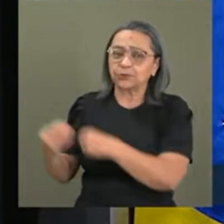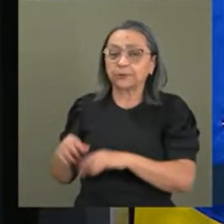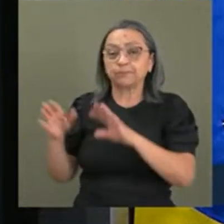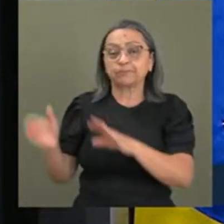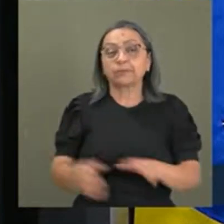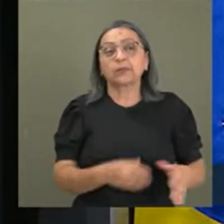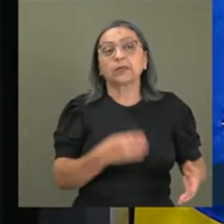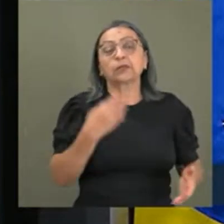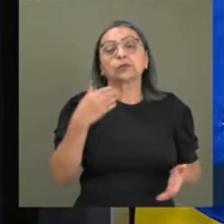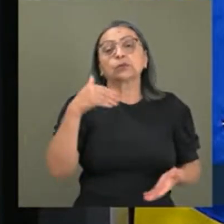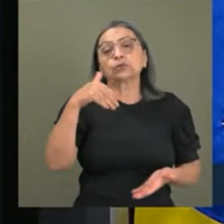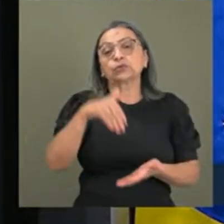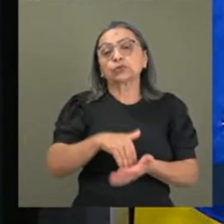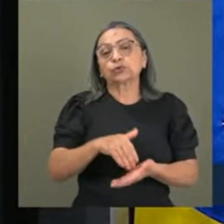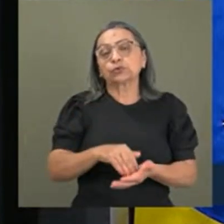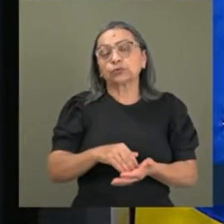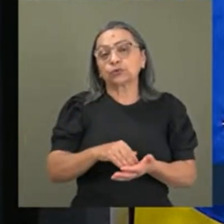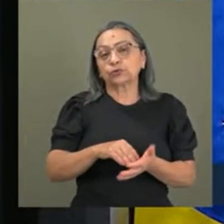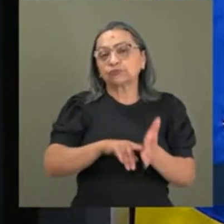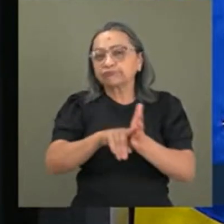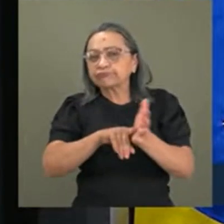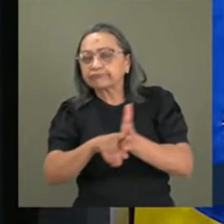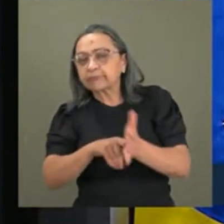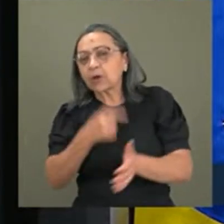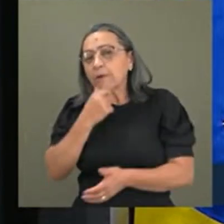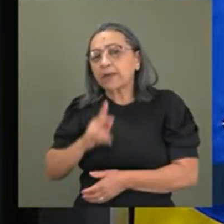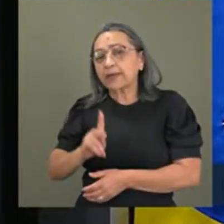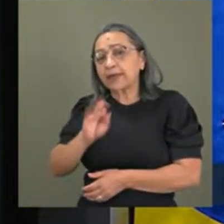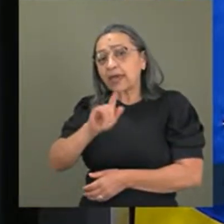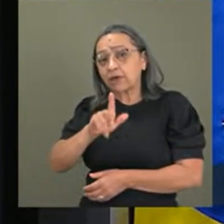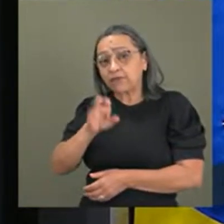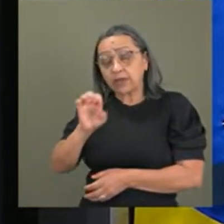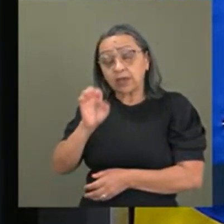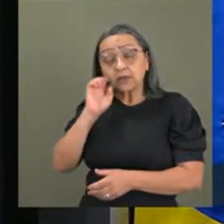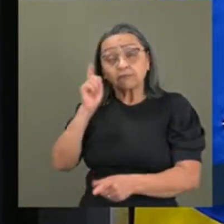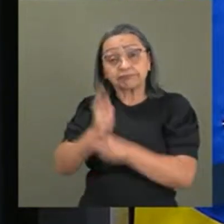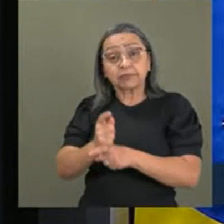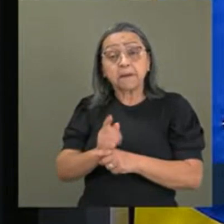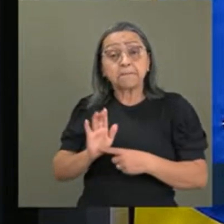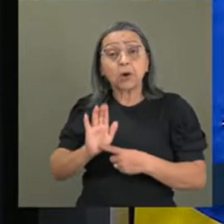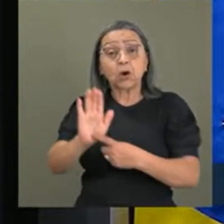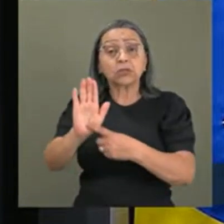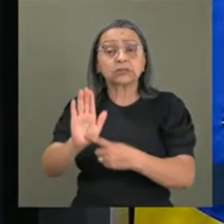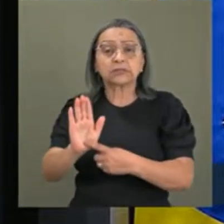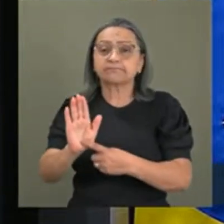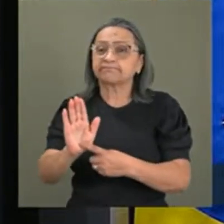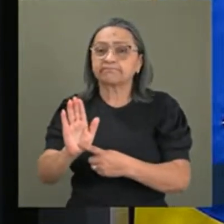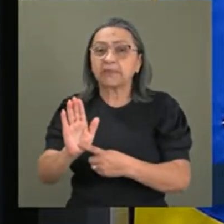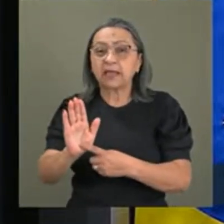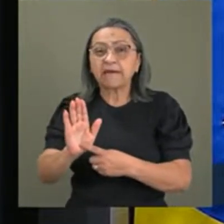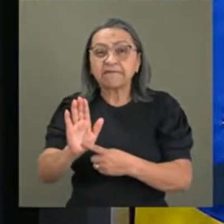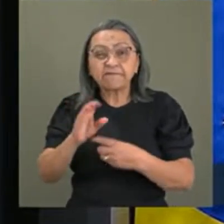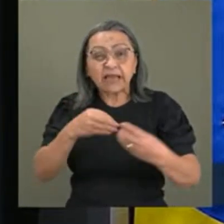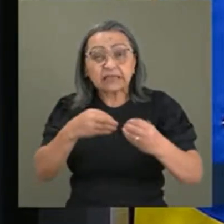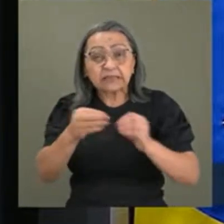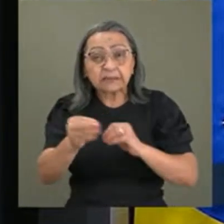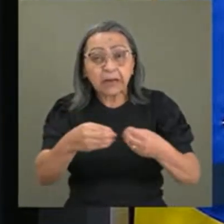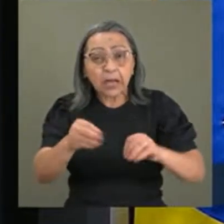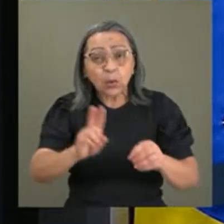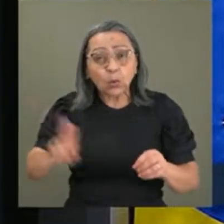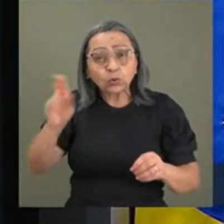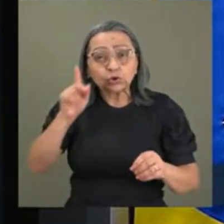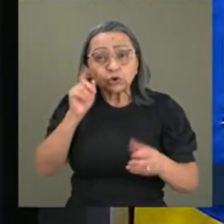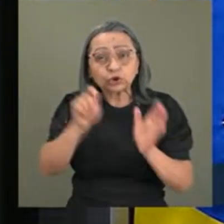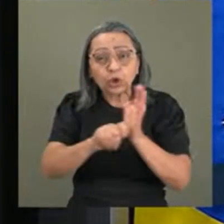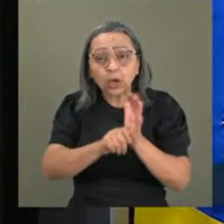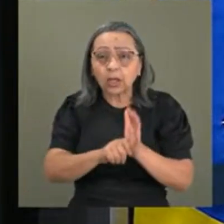de seus últimos estudos, o Kevin Seibert demonstra o fracasso da flexibilização do uso de drogas no Colorado